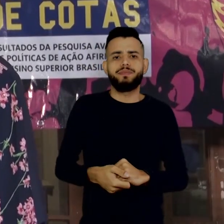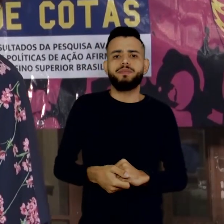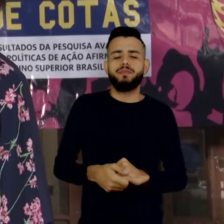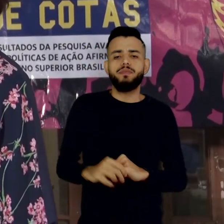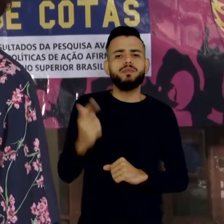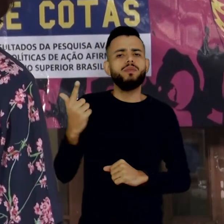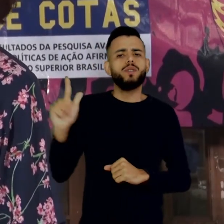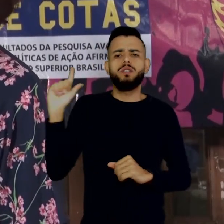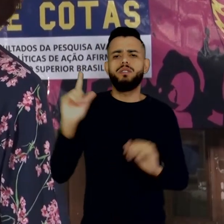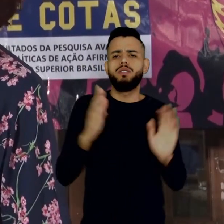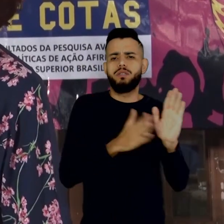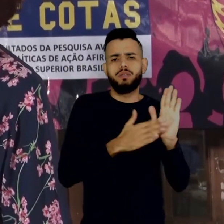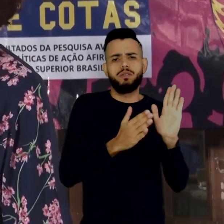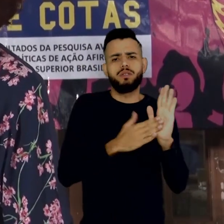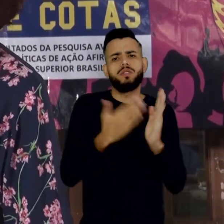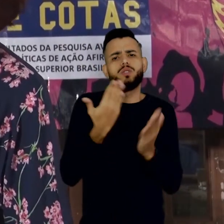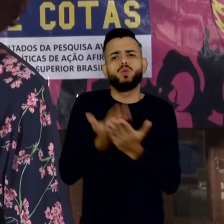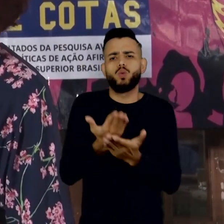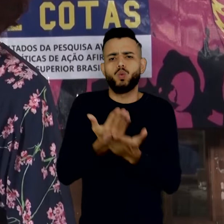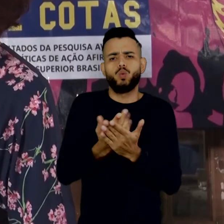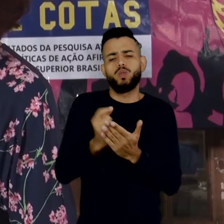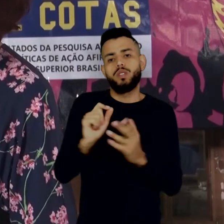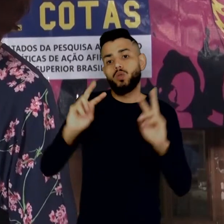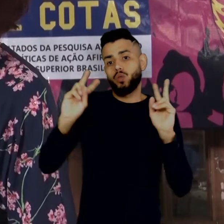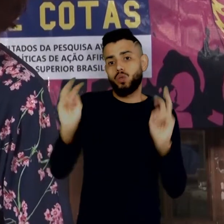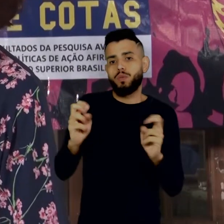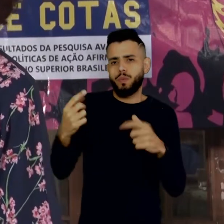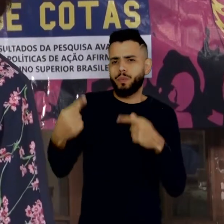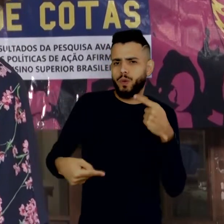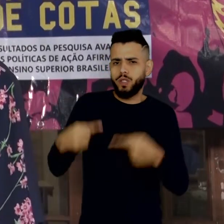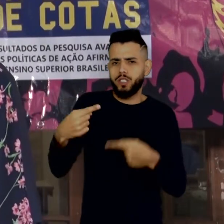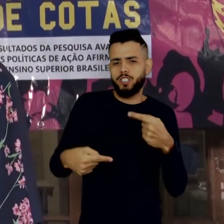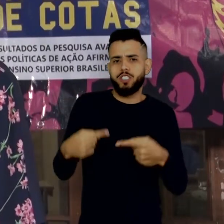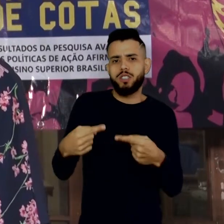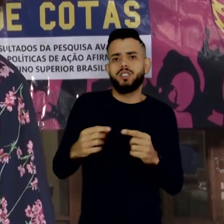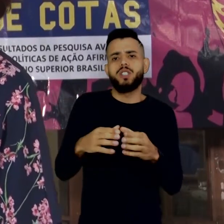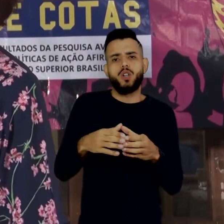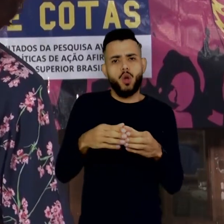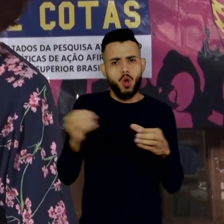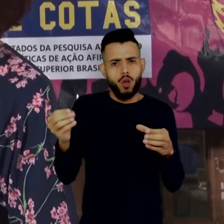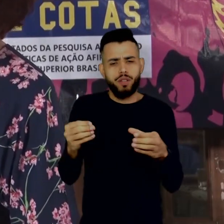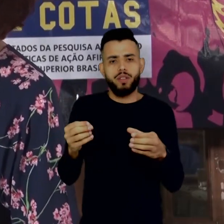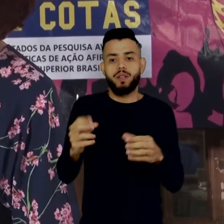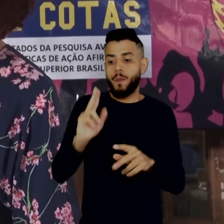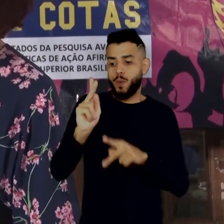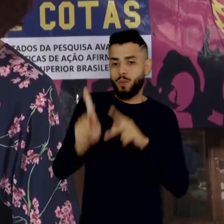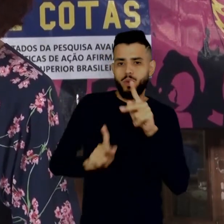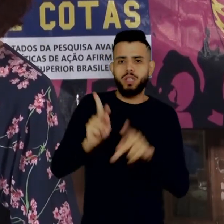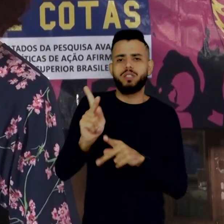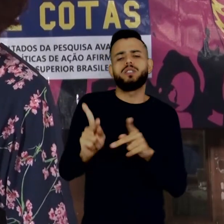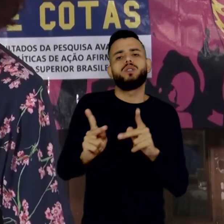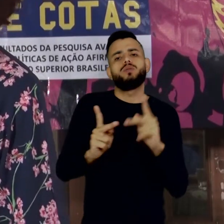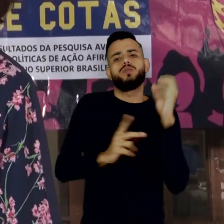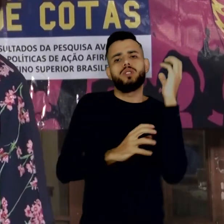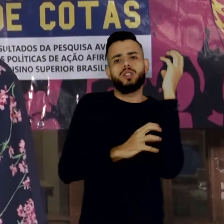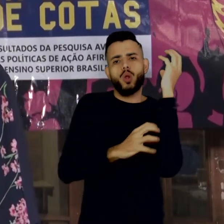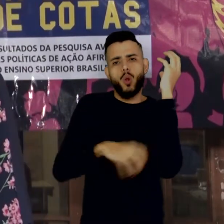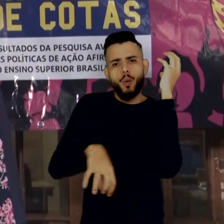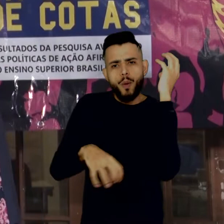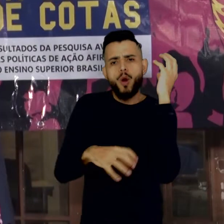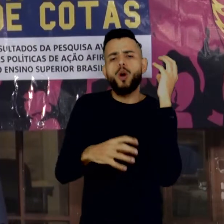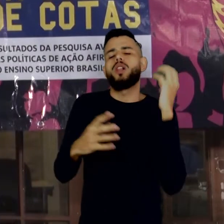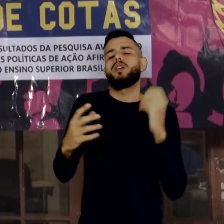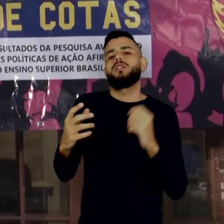proposta de estudo, né, sobre as políticas de ação afirmativa e as cotas para populações quilombolas,